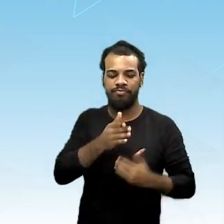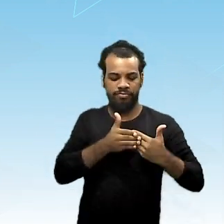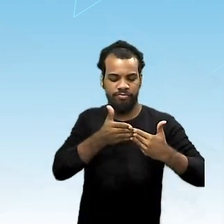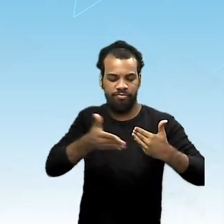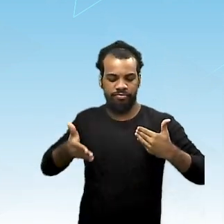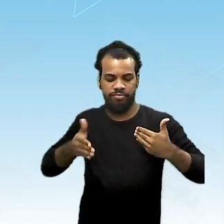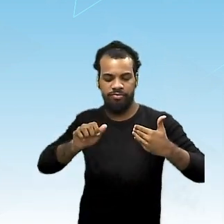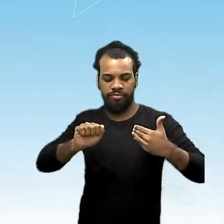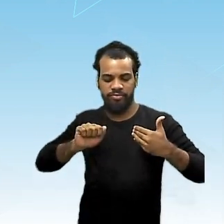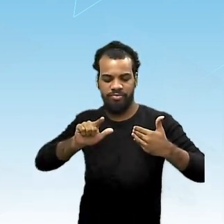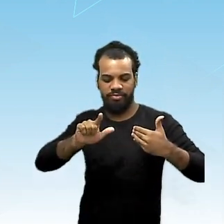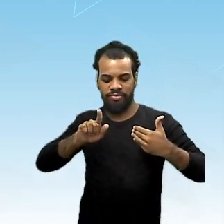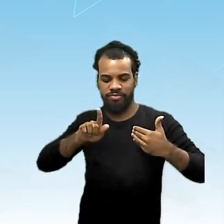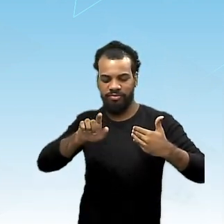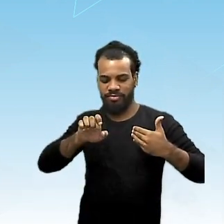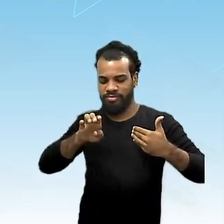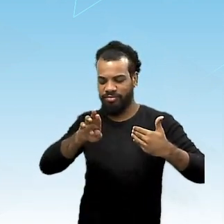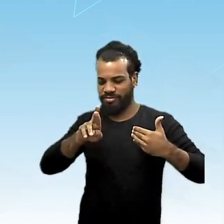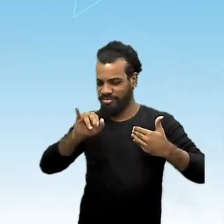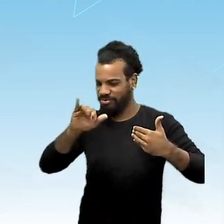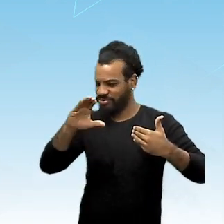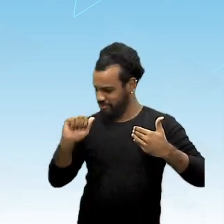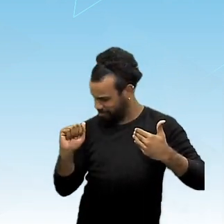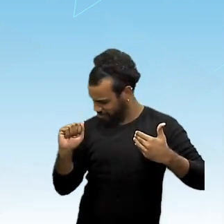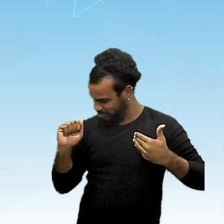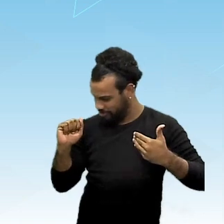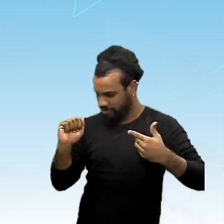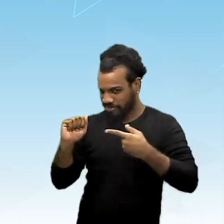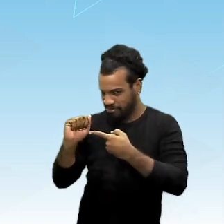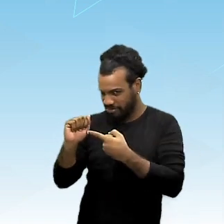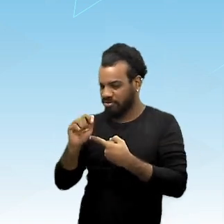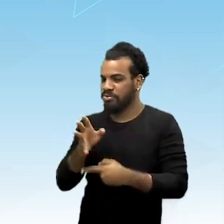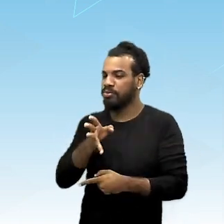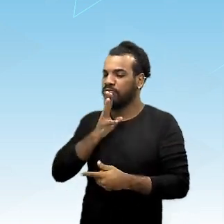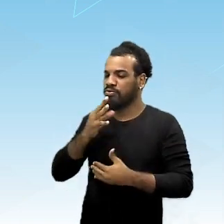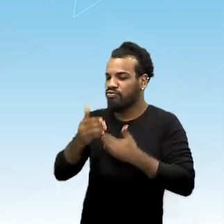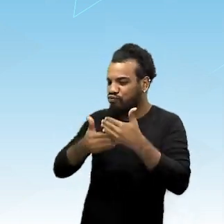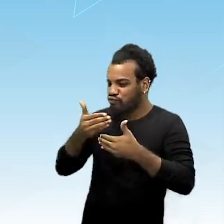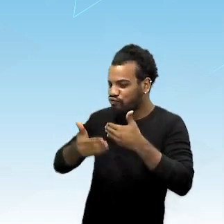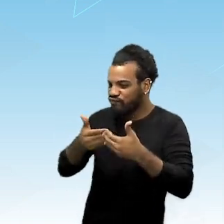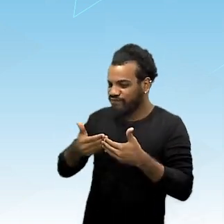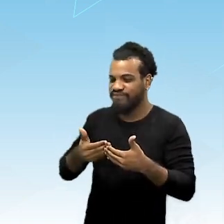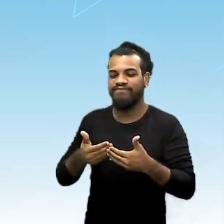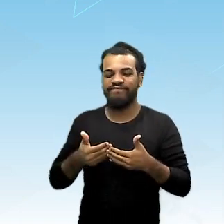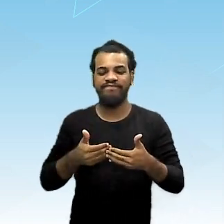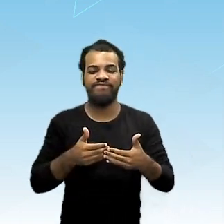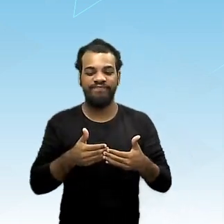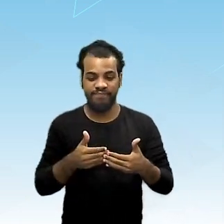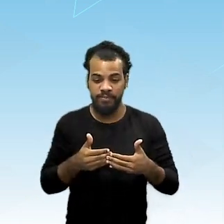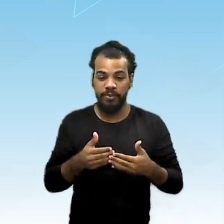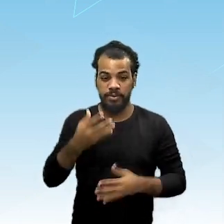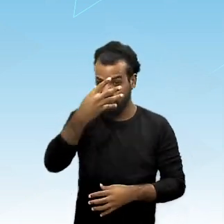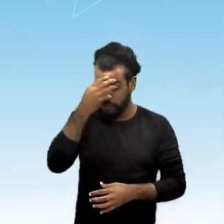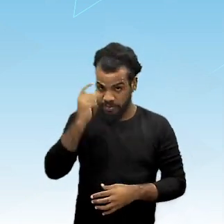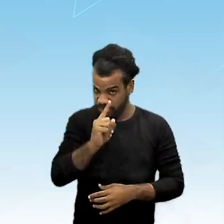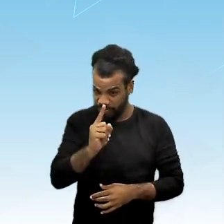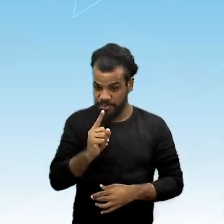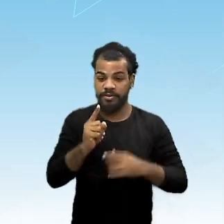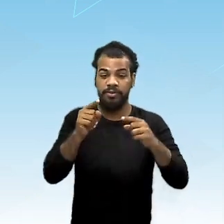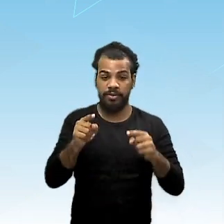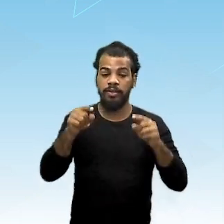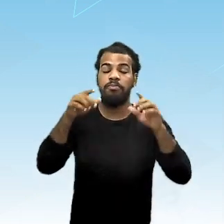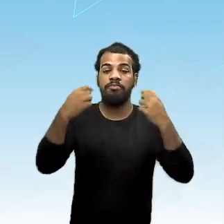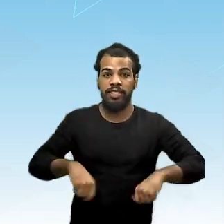fica ligado que ela é muito interessante. Além de tudo isso, eu venho aqui para te pedir, por favor, não deixa de estar no nosso